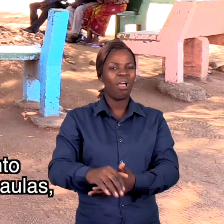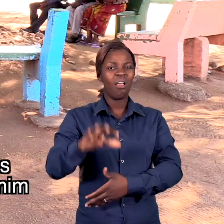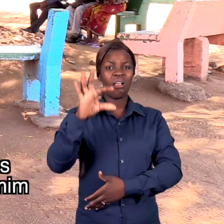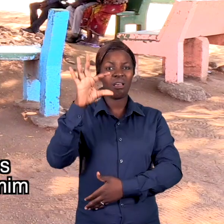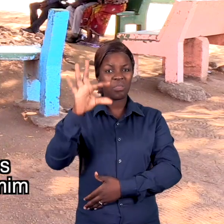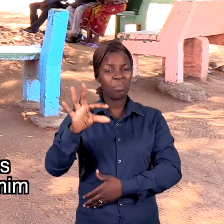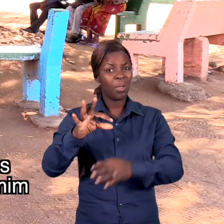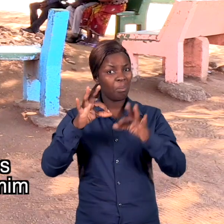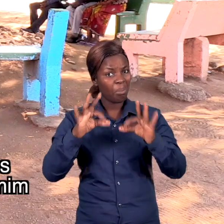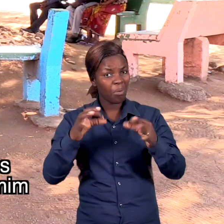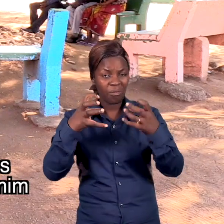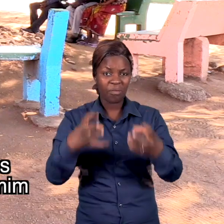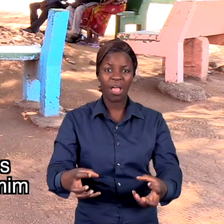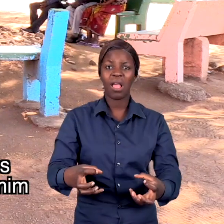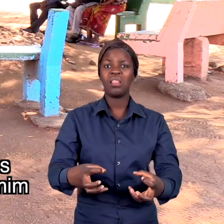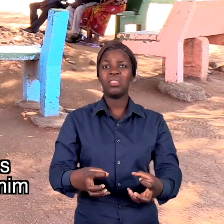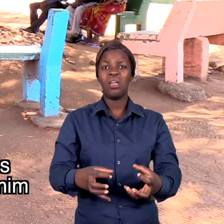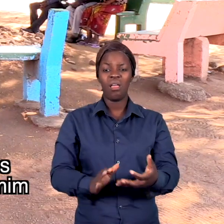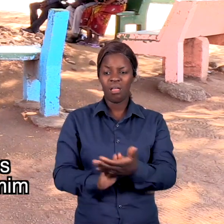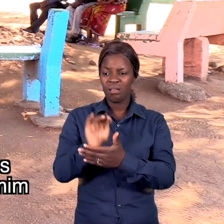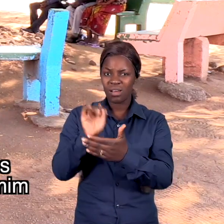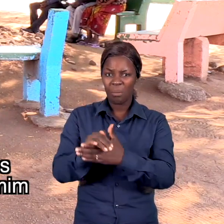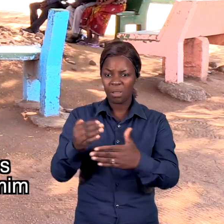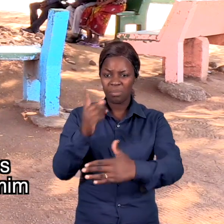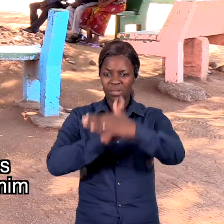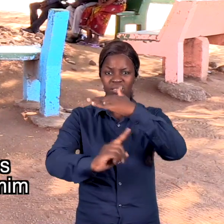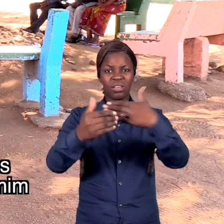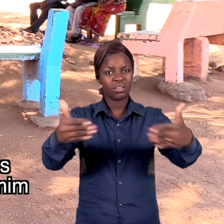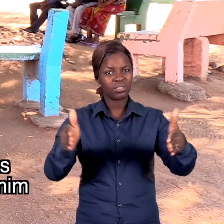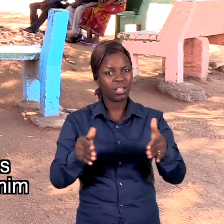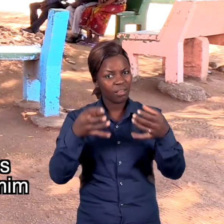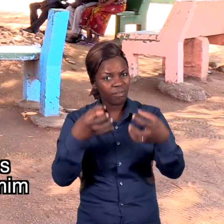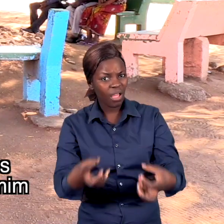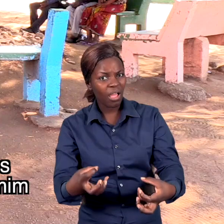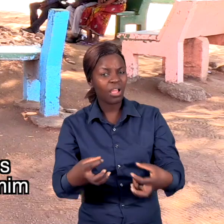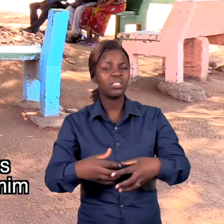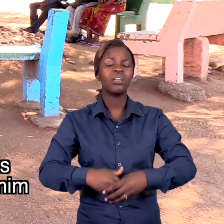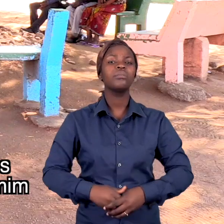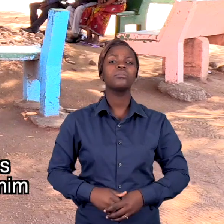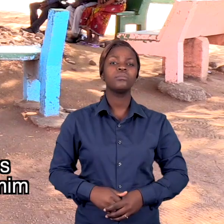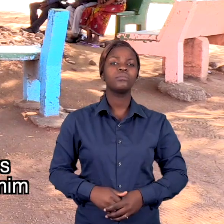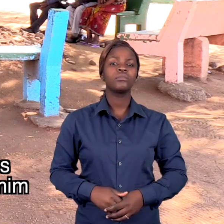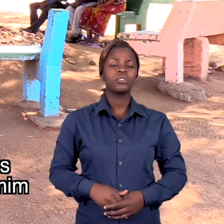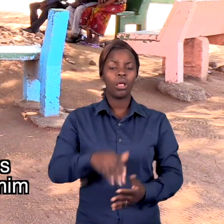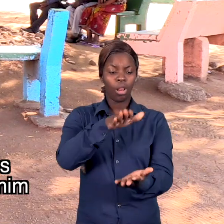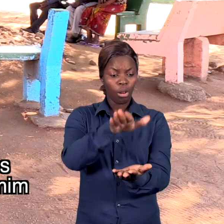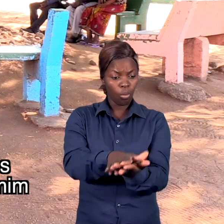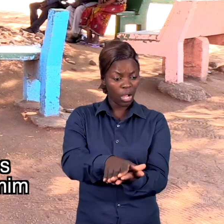banheiros, acesso às salas de aulas, acesso à secretaria, acesso